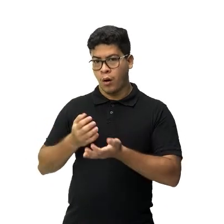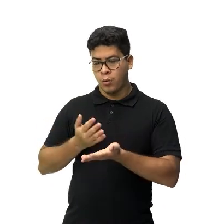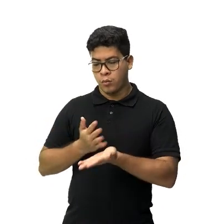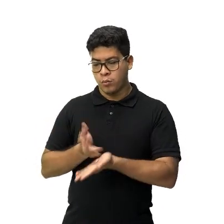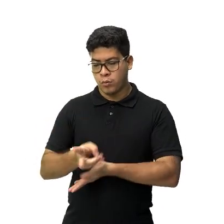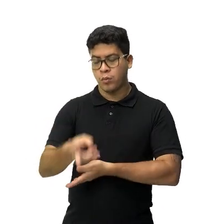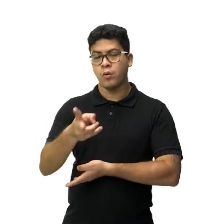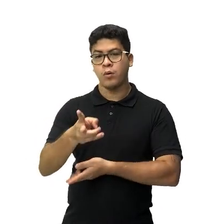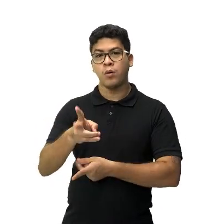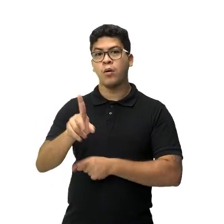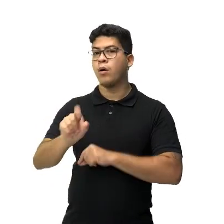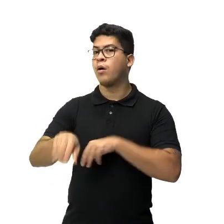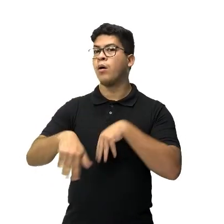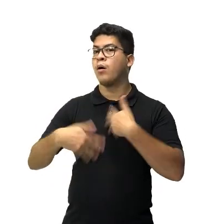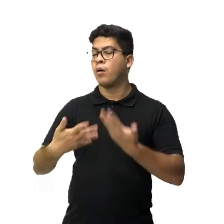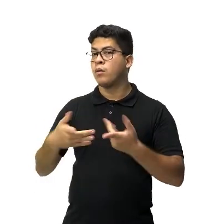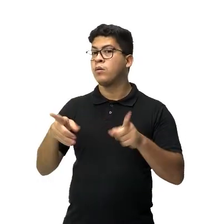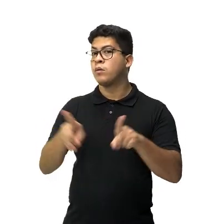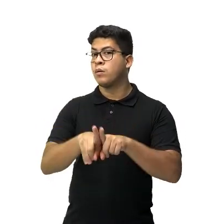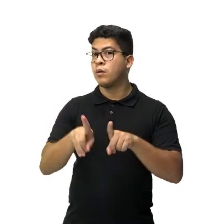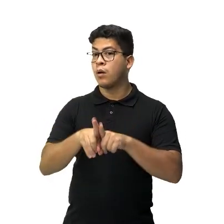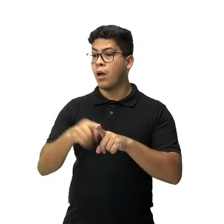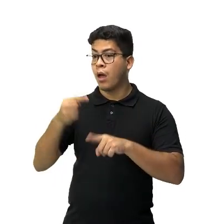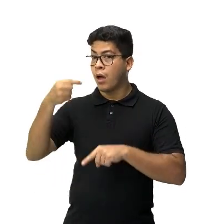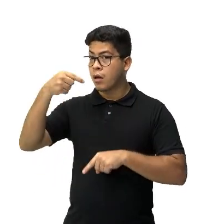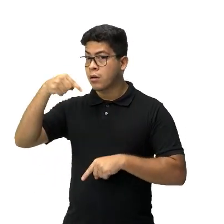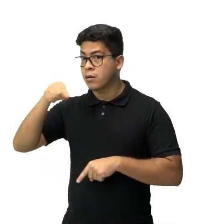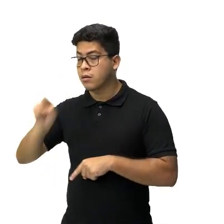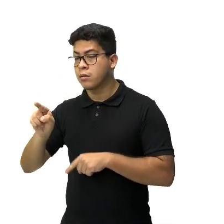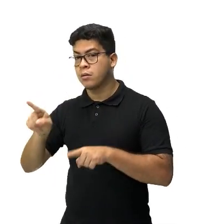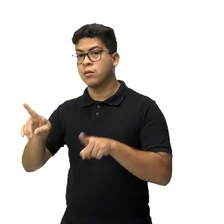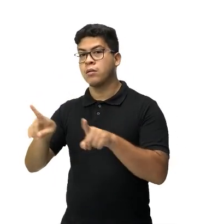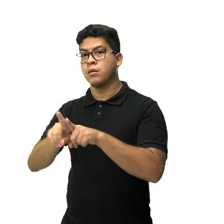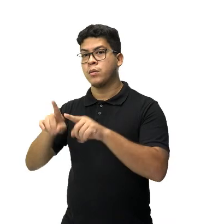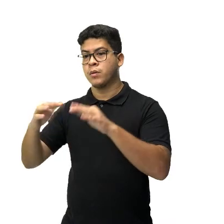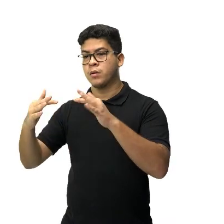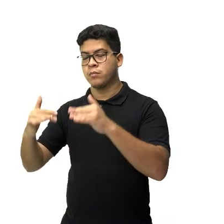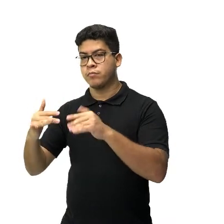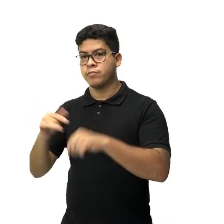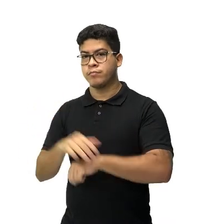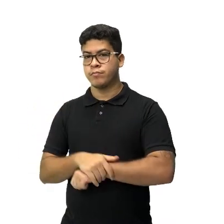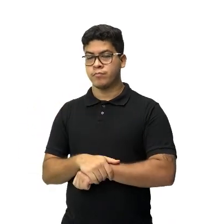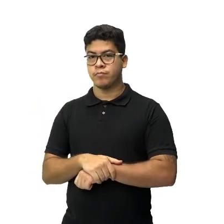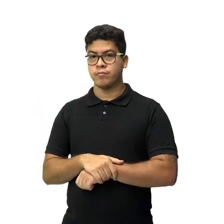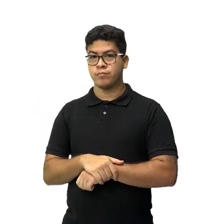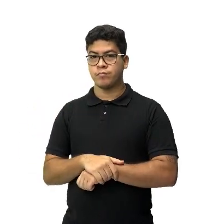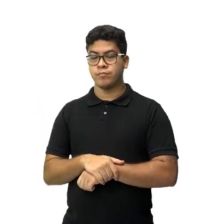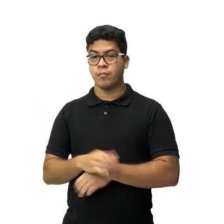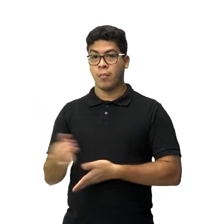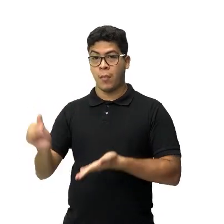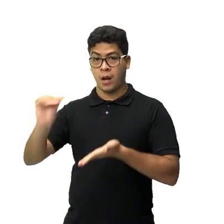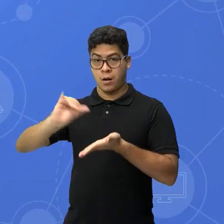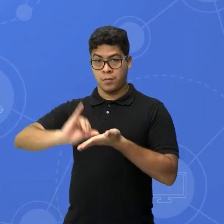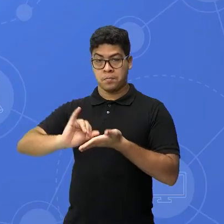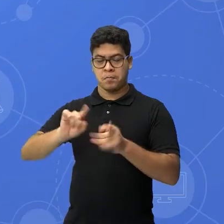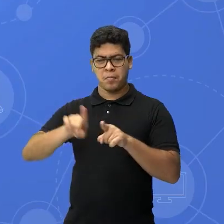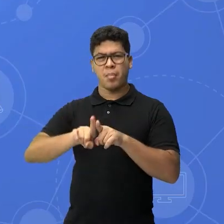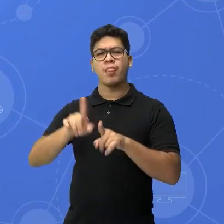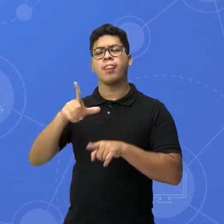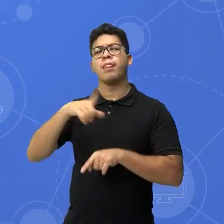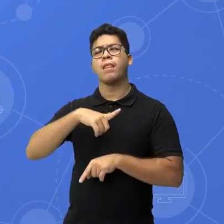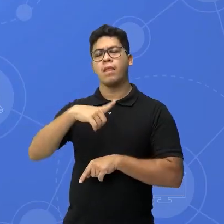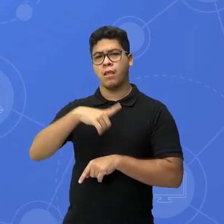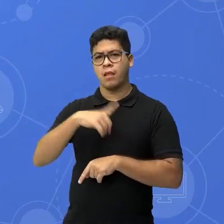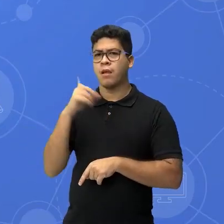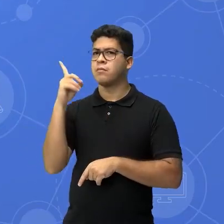atividades rurais e a ida para os centros urbanos. Nós vimos o seguinte: existe aí um dilema, não é isso? Existe